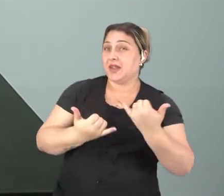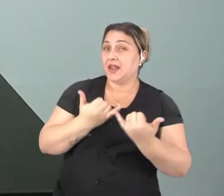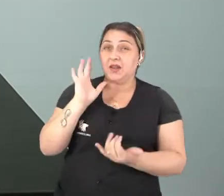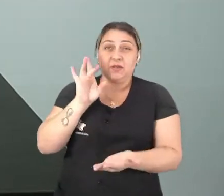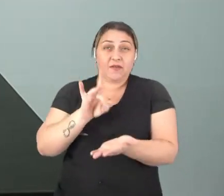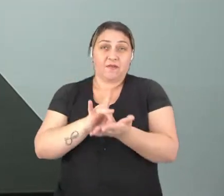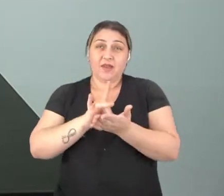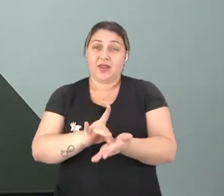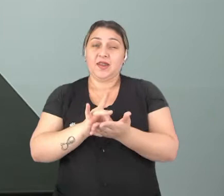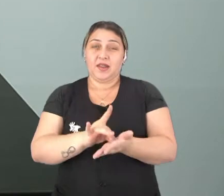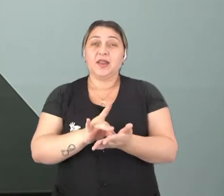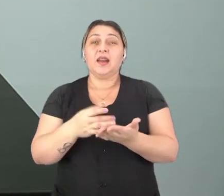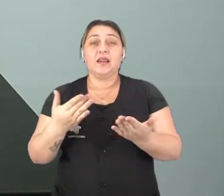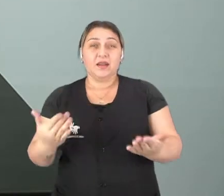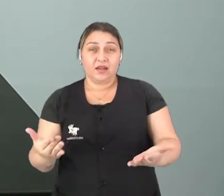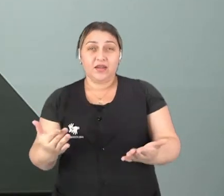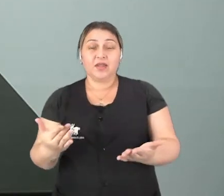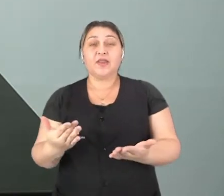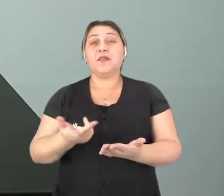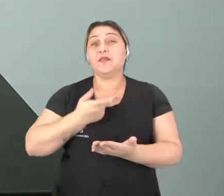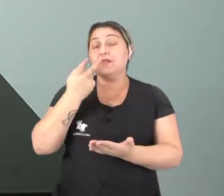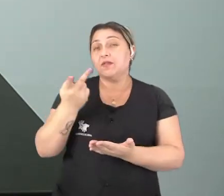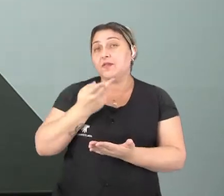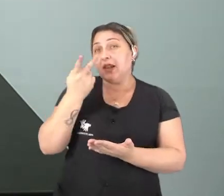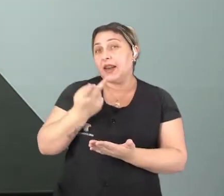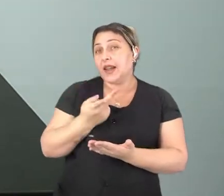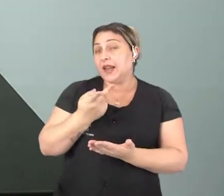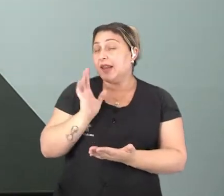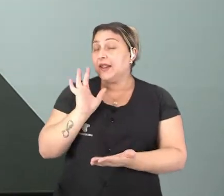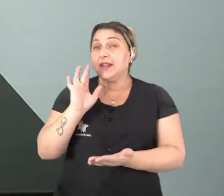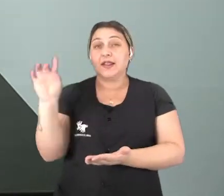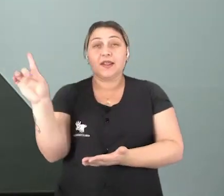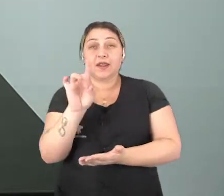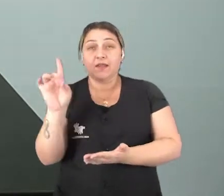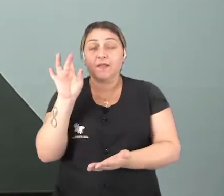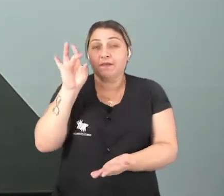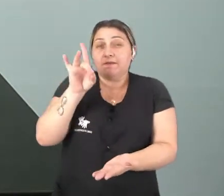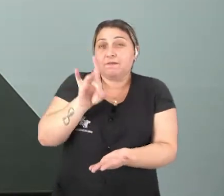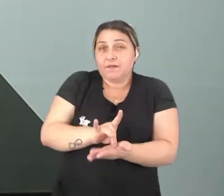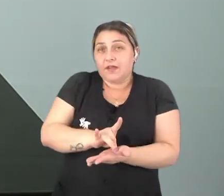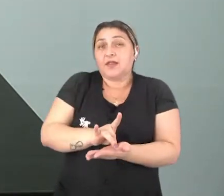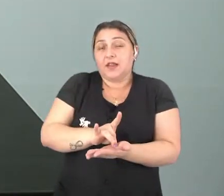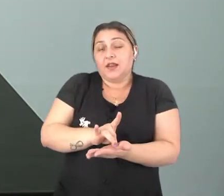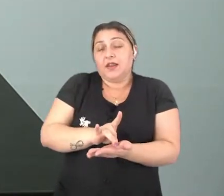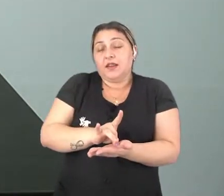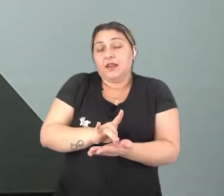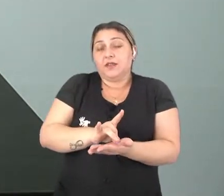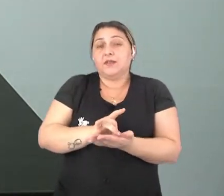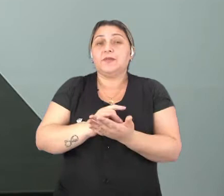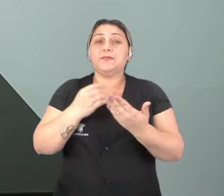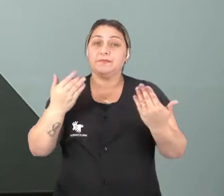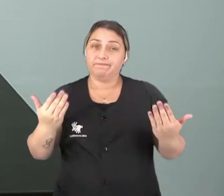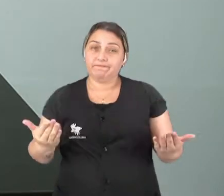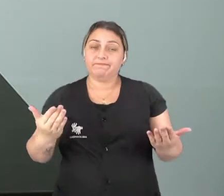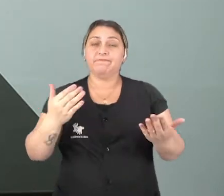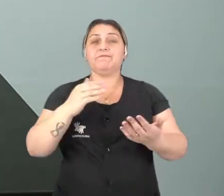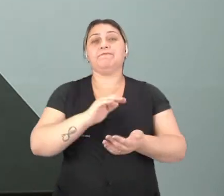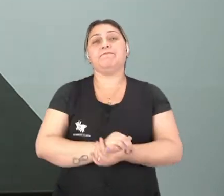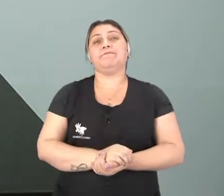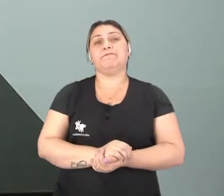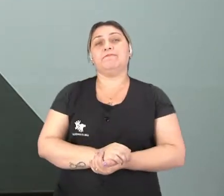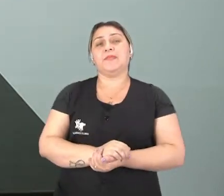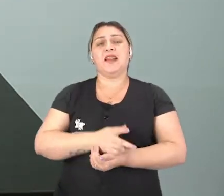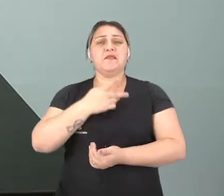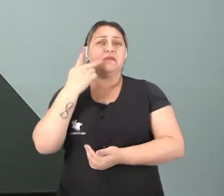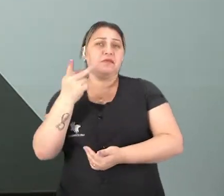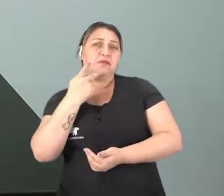é, aquele de falar uma coisa que nem sempre é aquilo, né? Como o sentido figurado, né? Às vezes